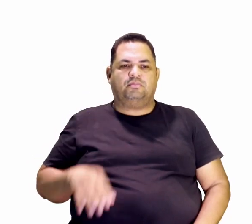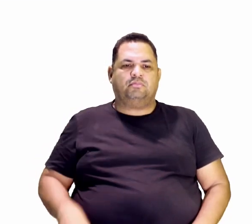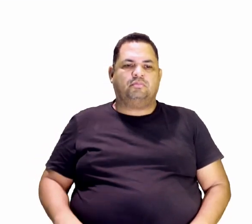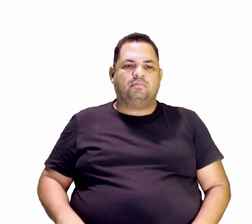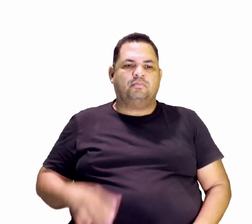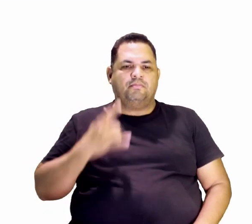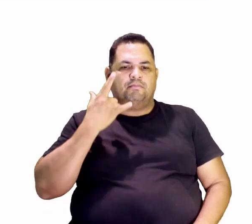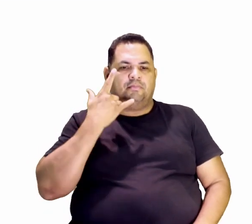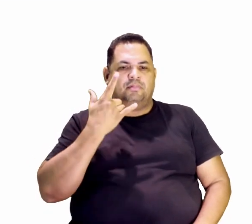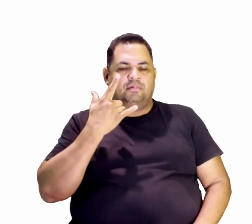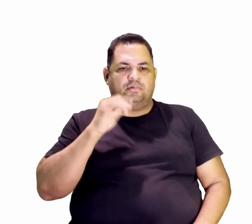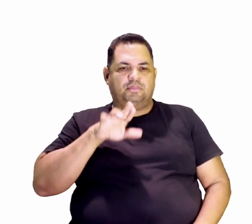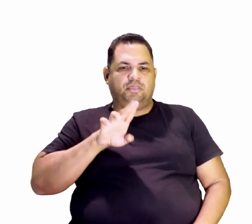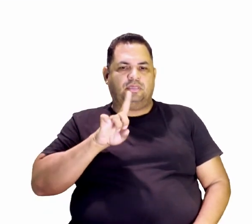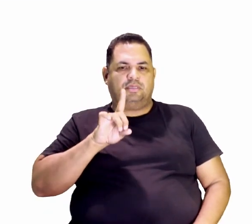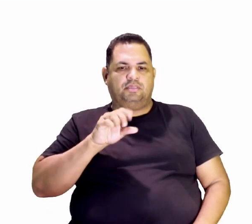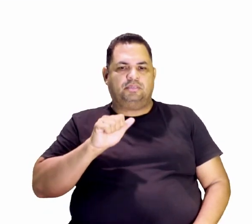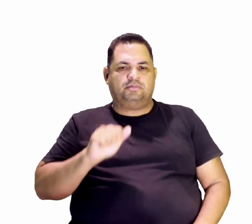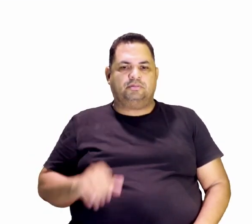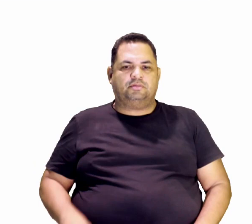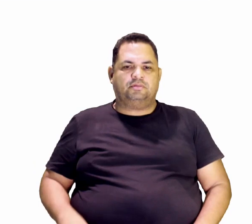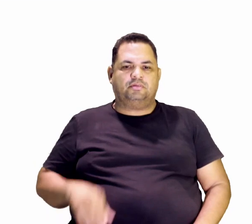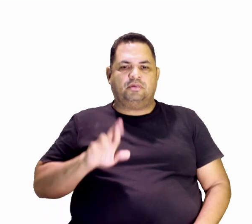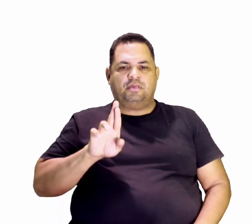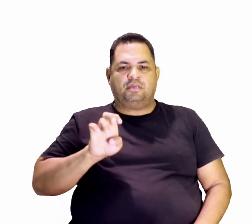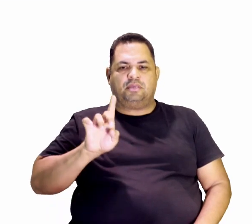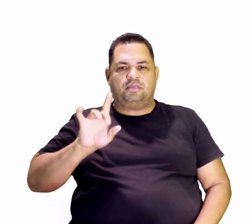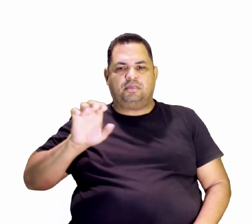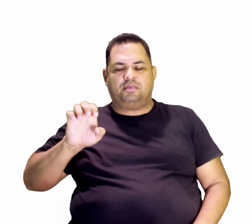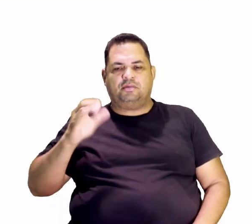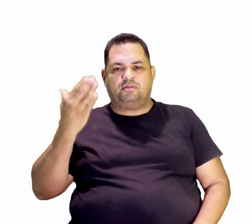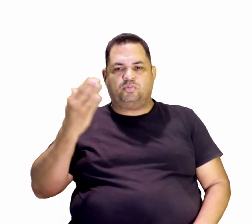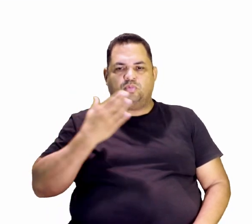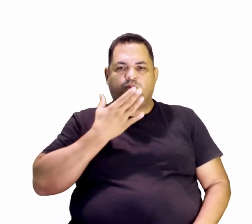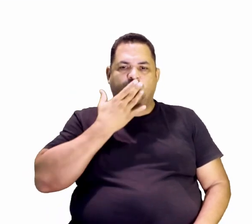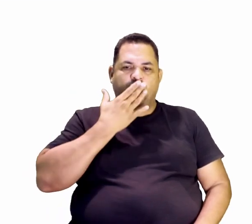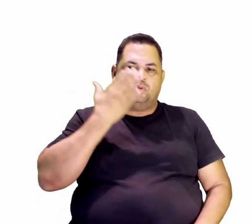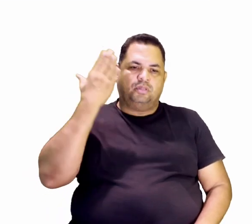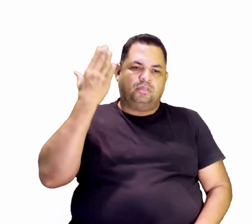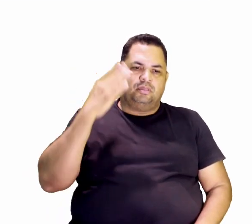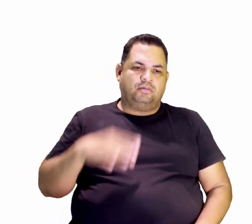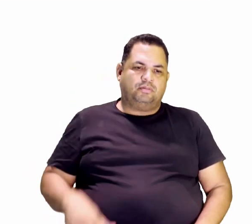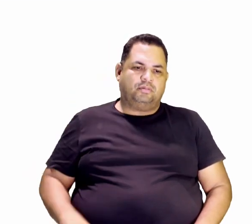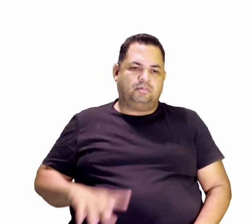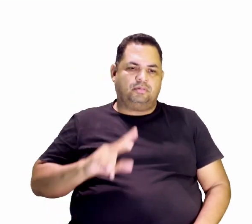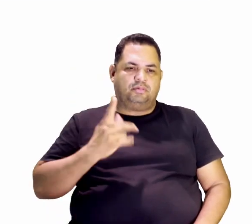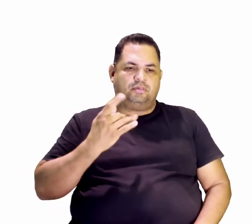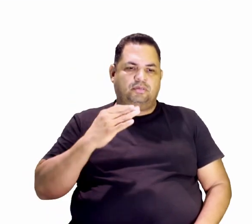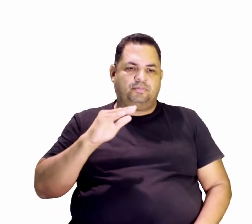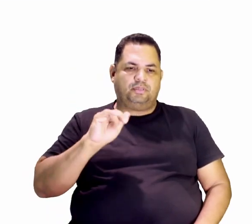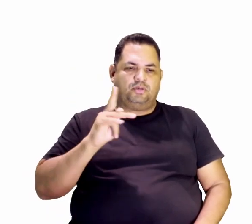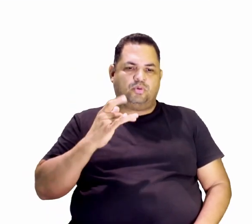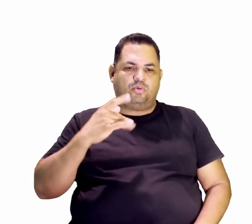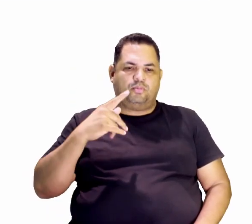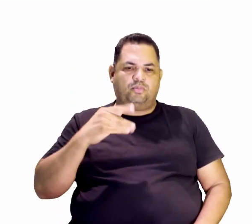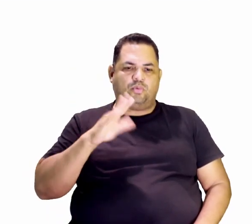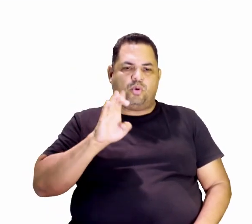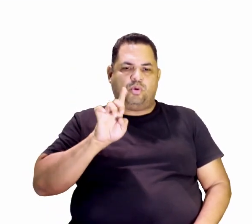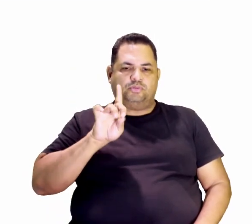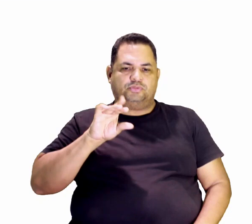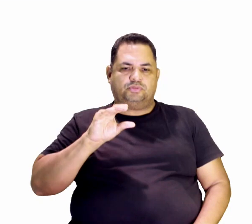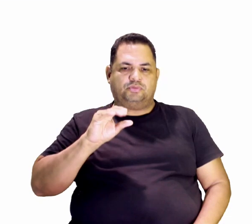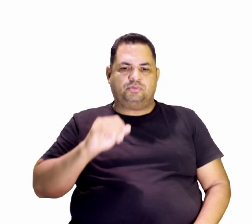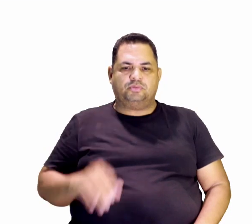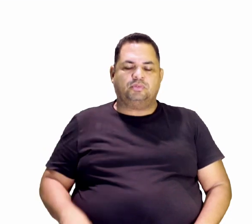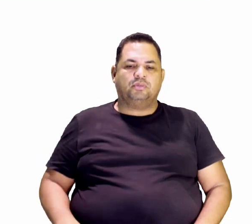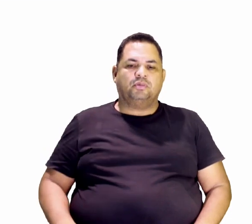o nerd, o reggae, né? O colorido, o hip hop, o gótico, o